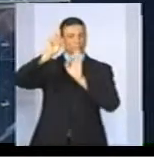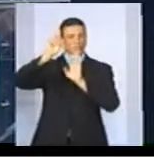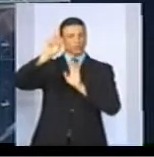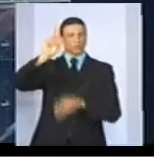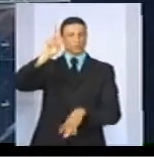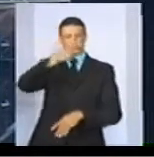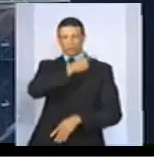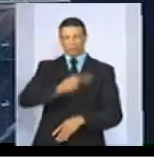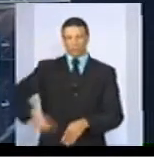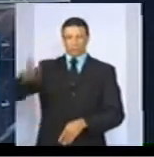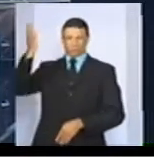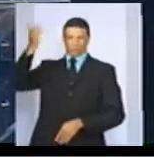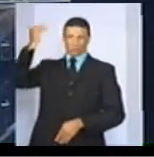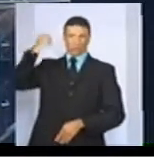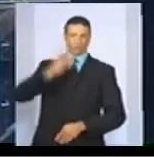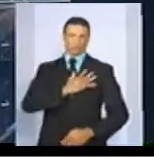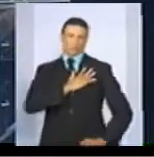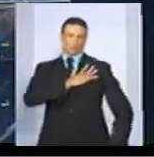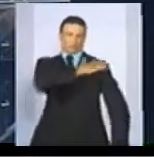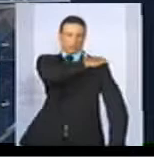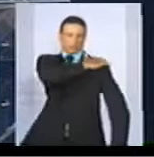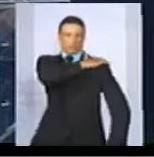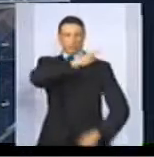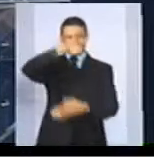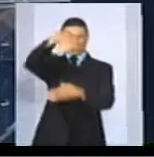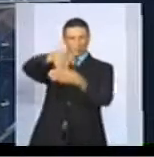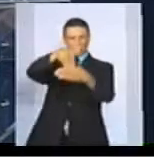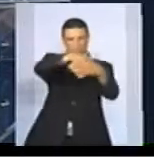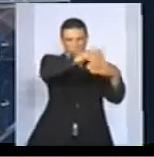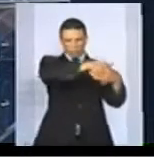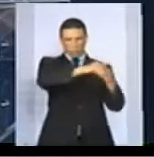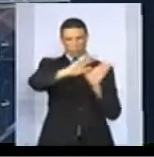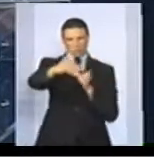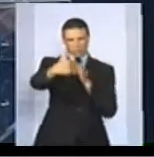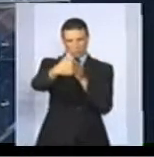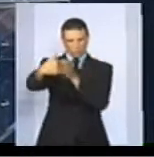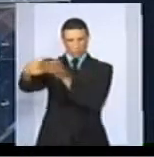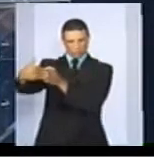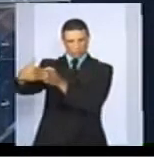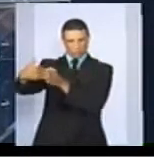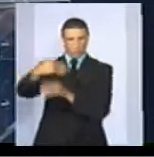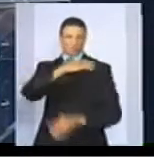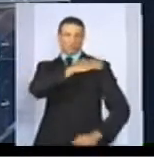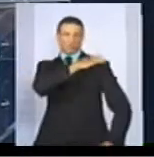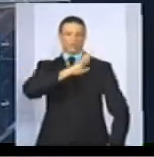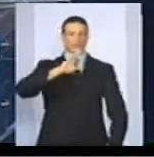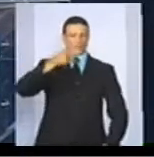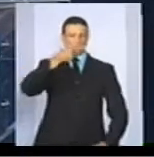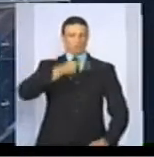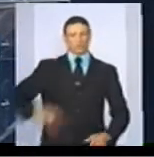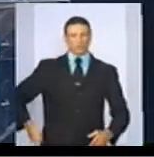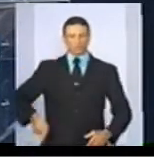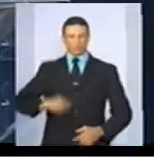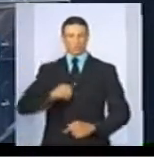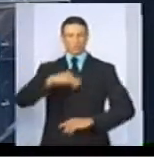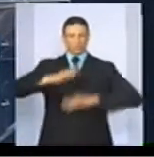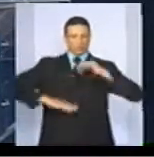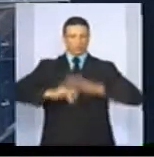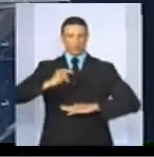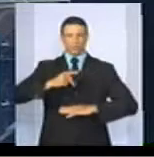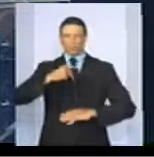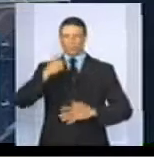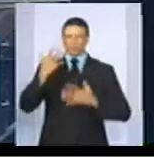Presidente General mais eleito pelo voto direto sempre que se achava